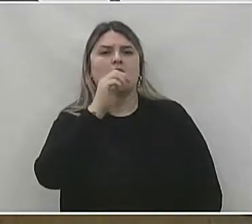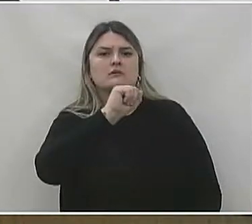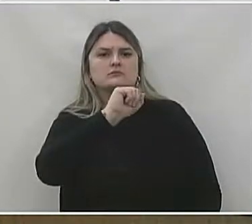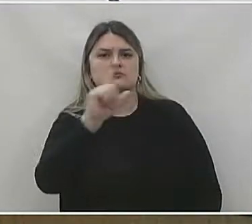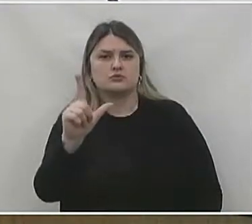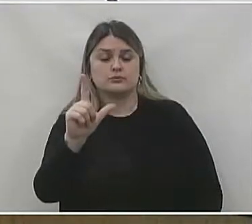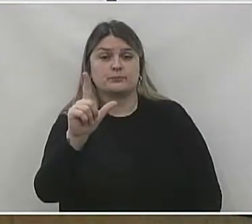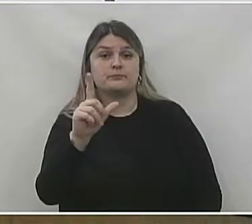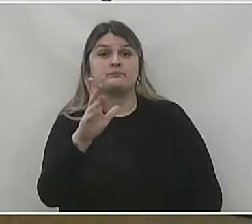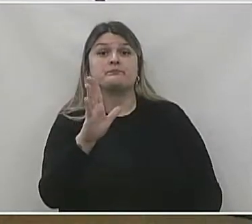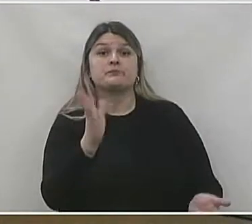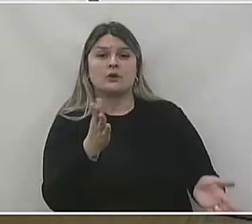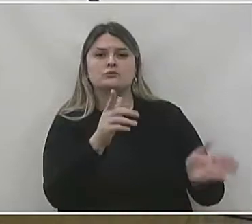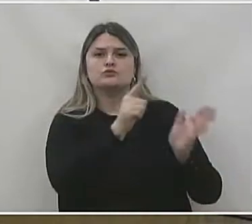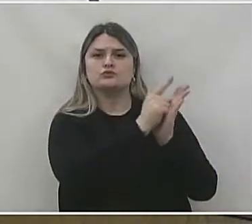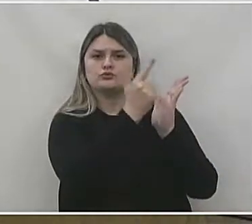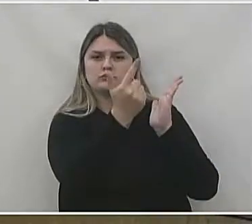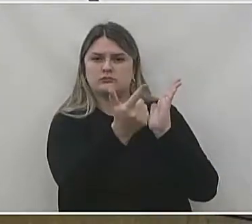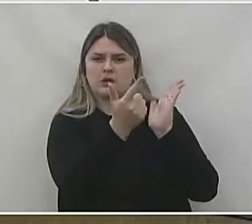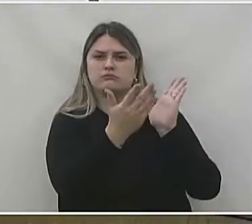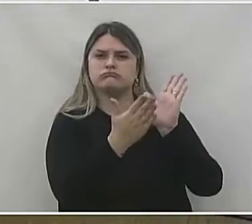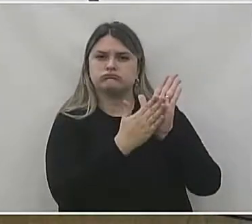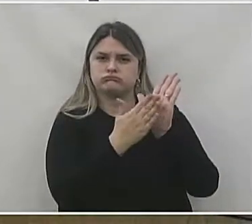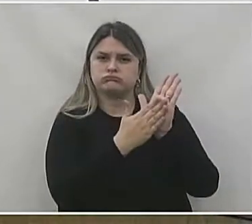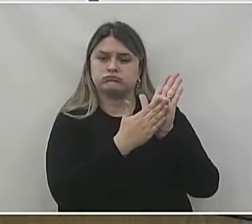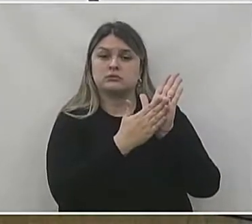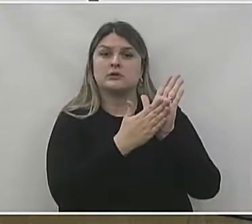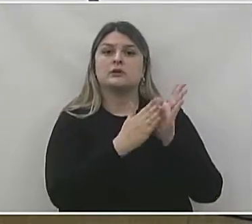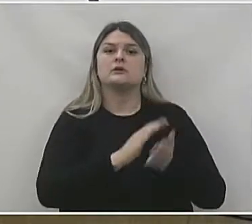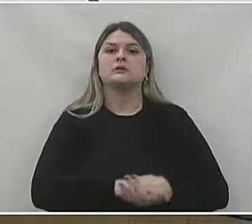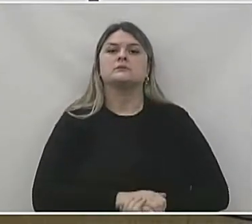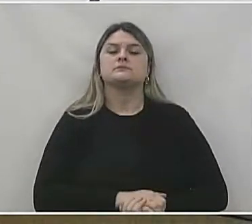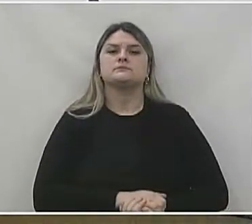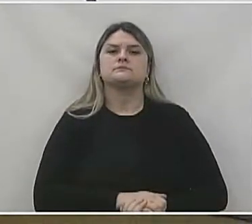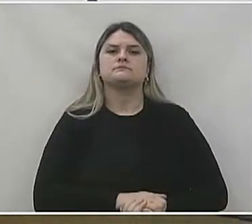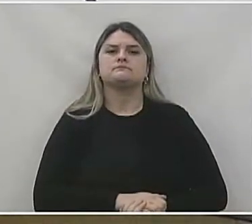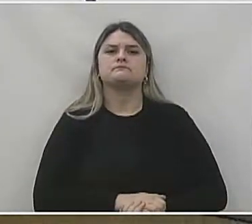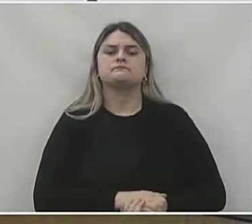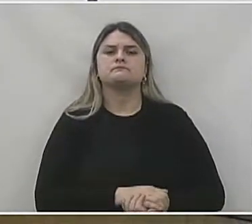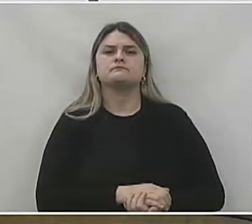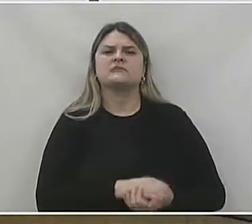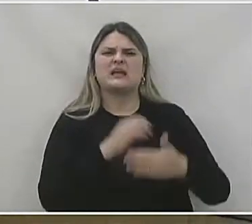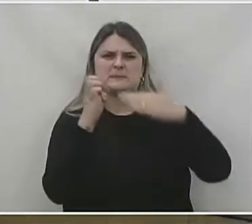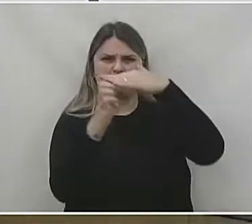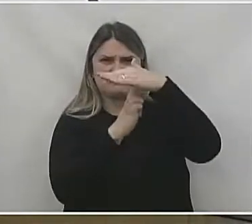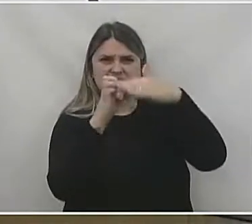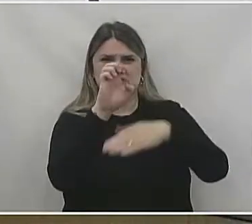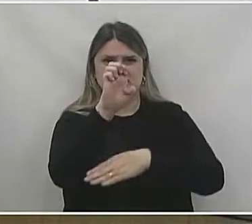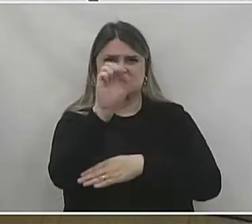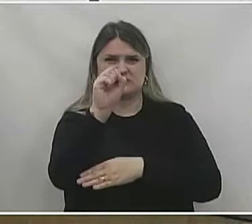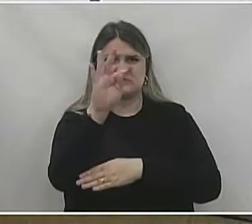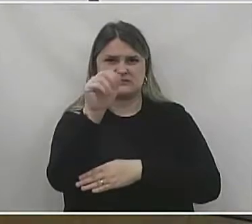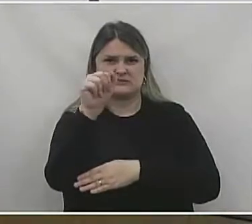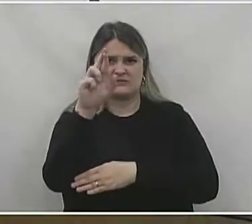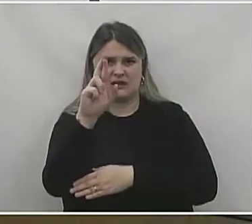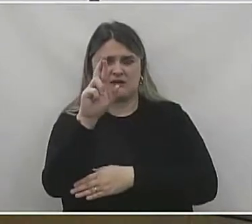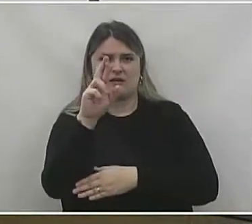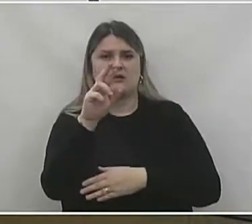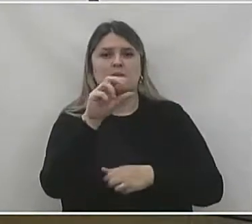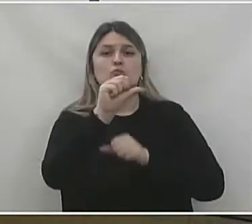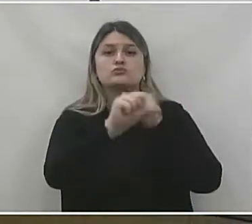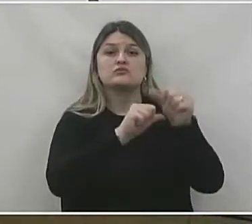é uma publicação normal é aonde eu estar ia parar 30